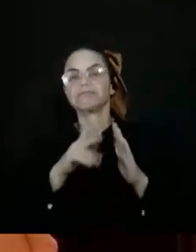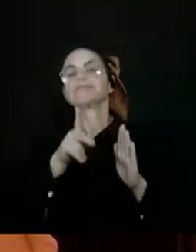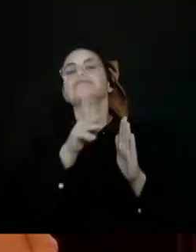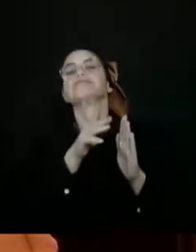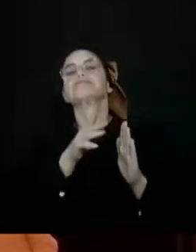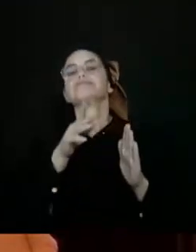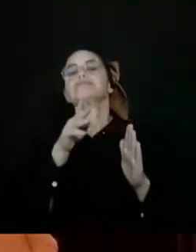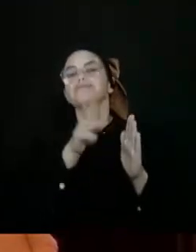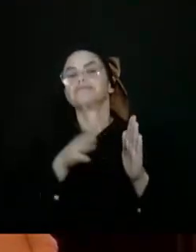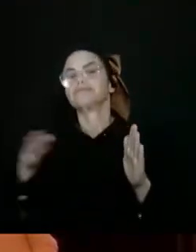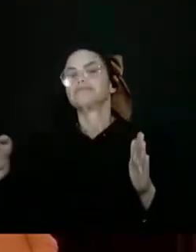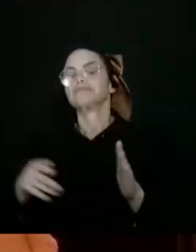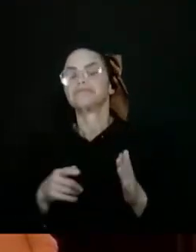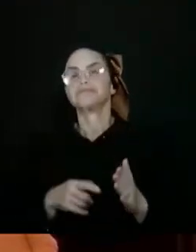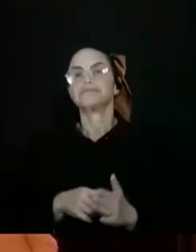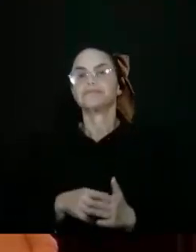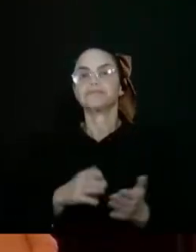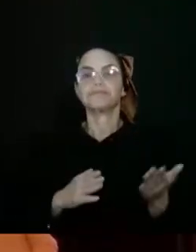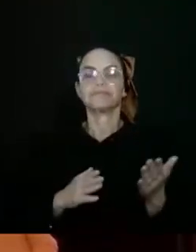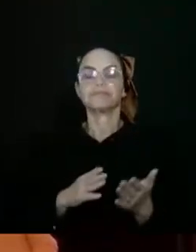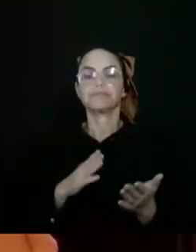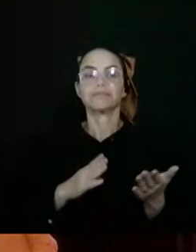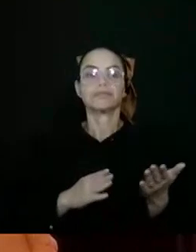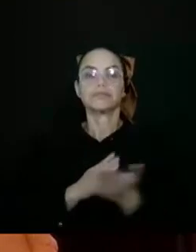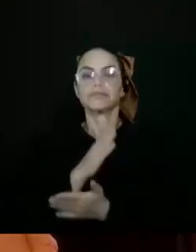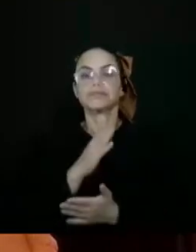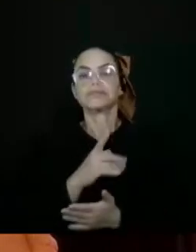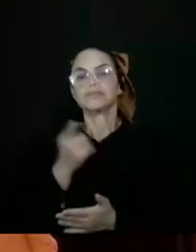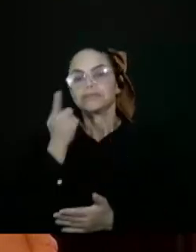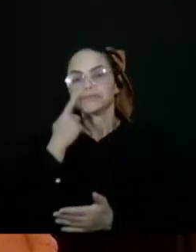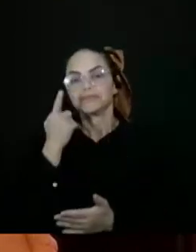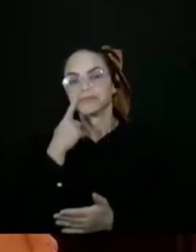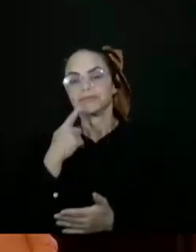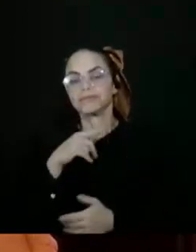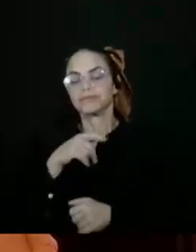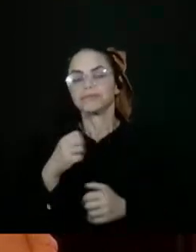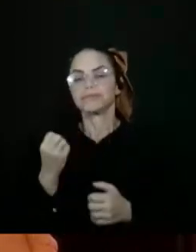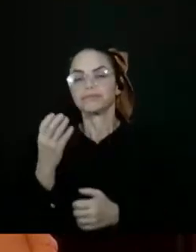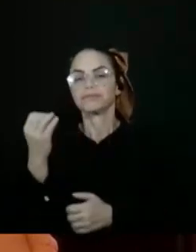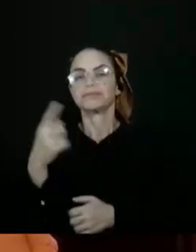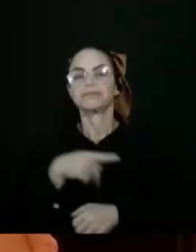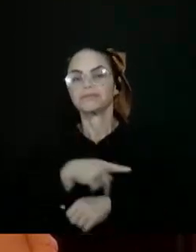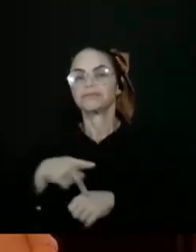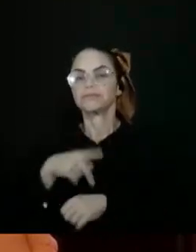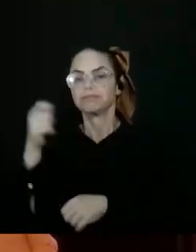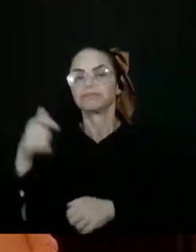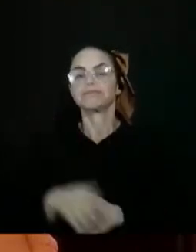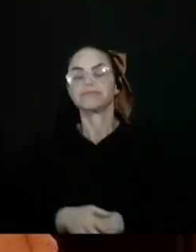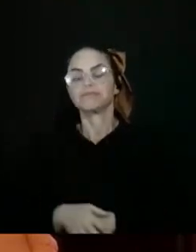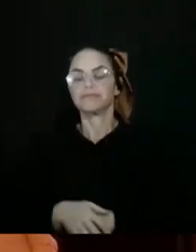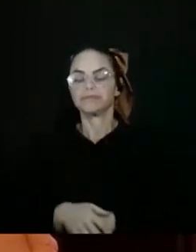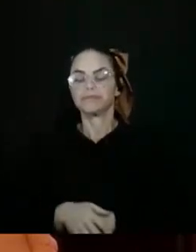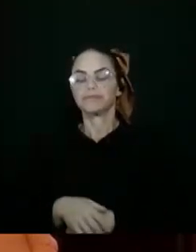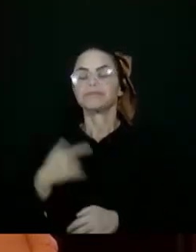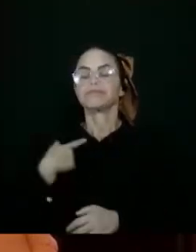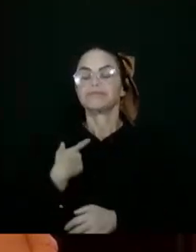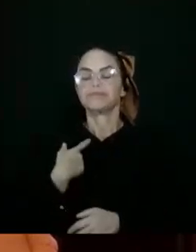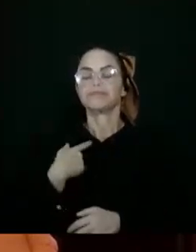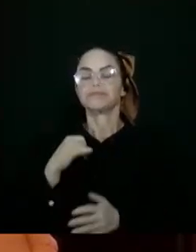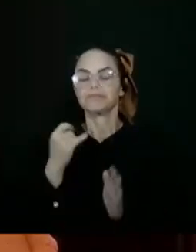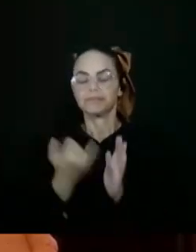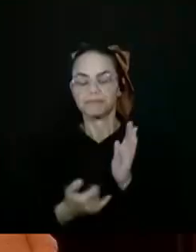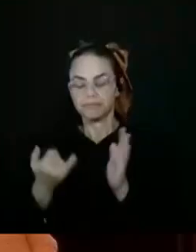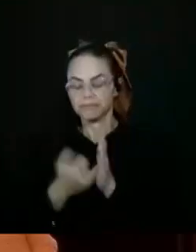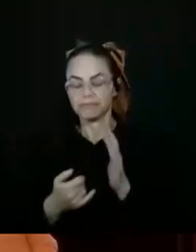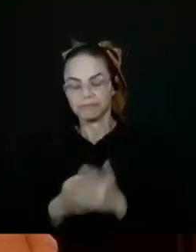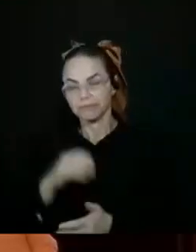para viajar para fora do país. Tem que se lembrar que essa obrigação, que é a declaração de imposto de renda, é o documento principal para você tirar